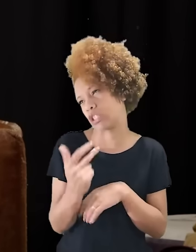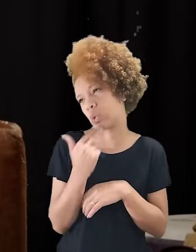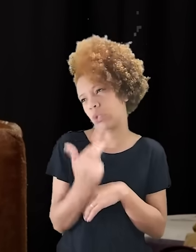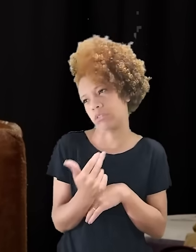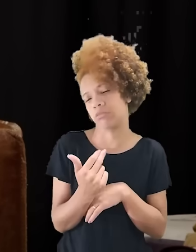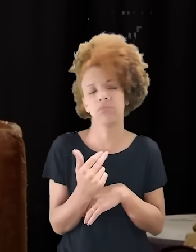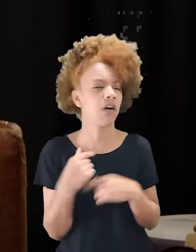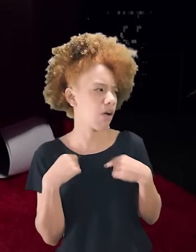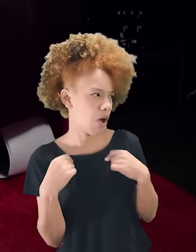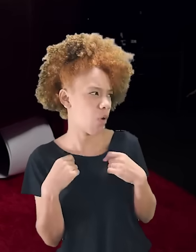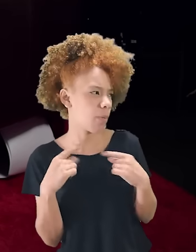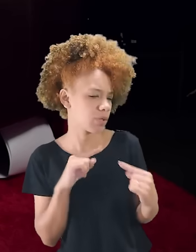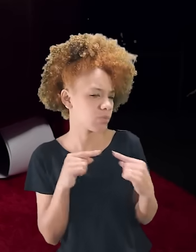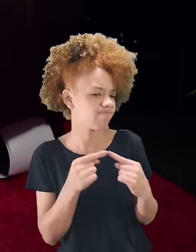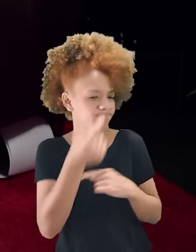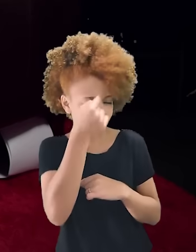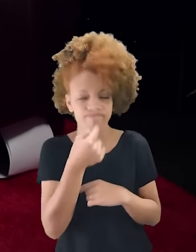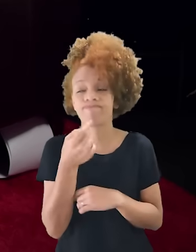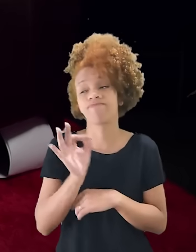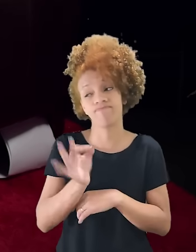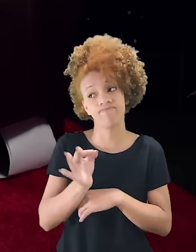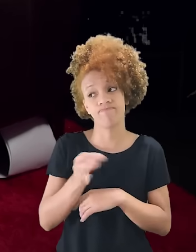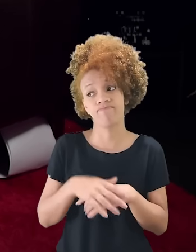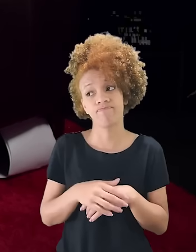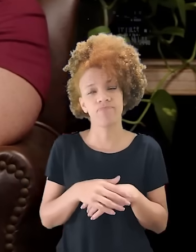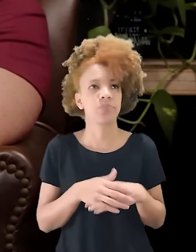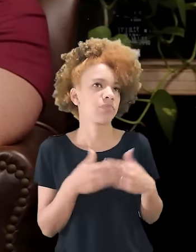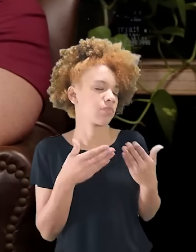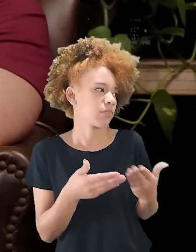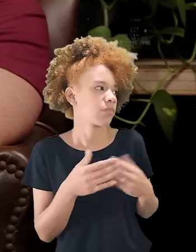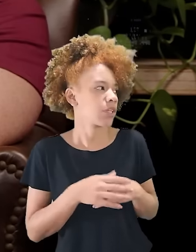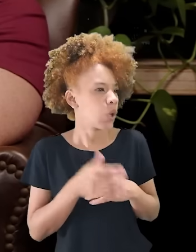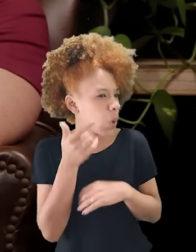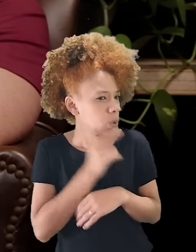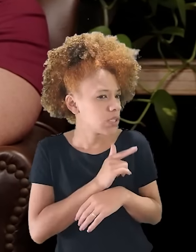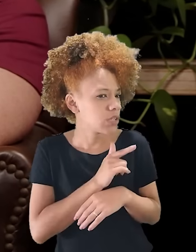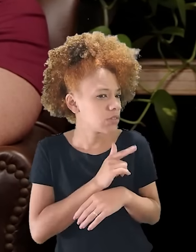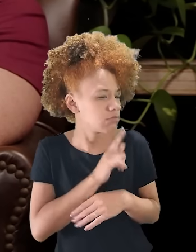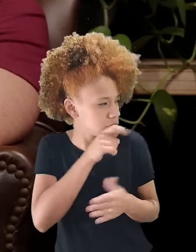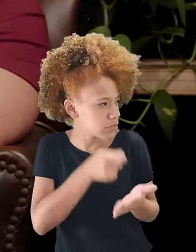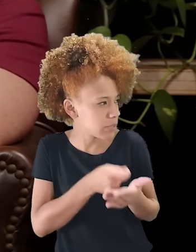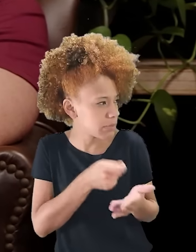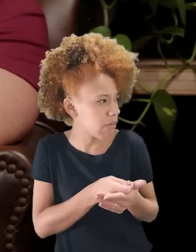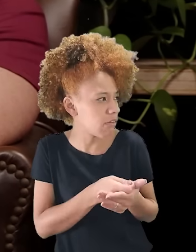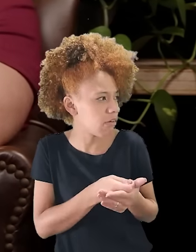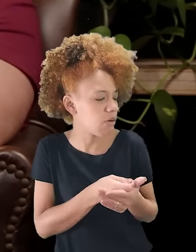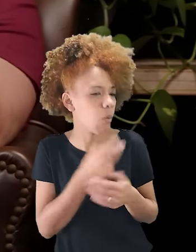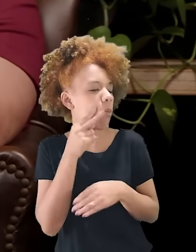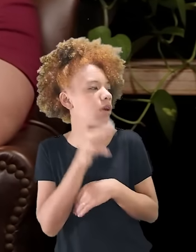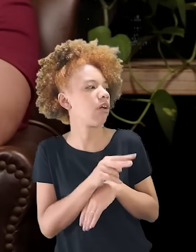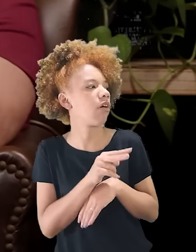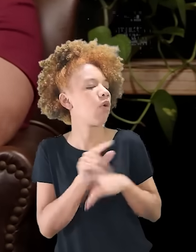escolhas dela a roupa tem muito a ver com a personalidade com certeza e você consegue determinar